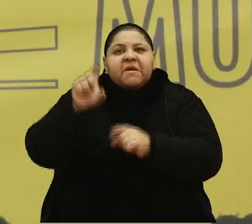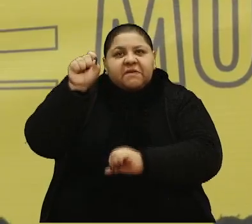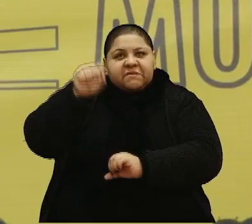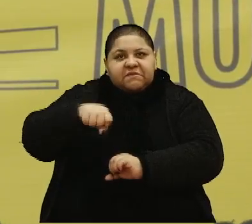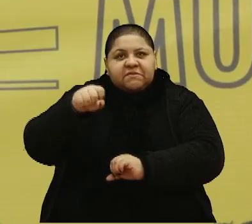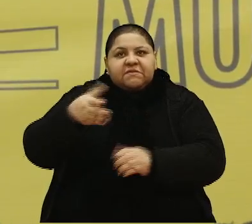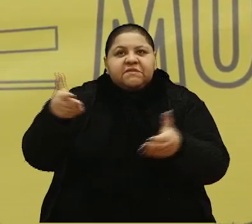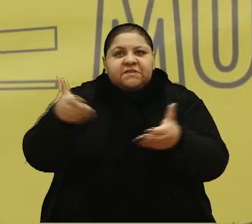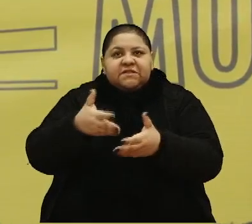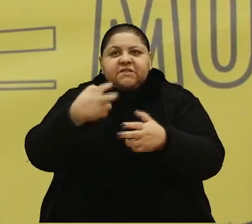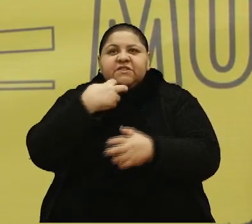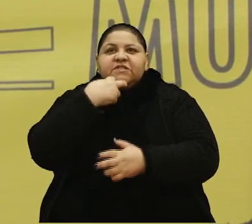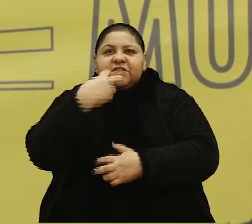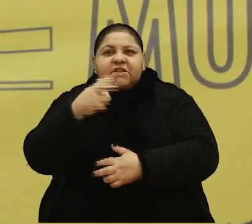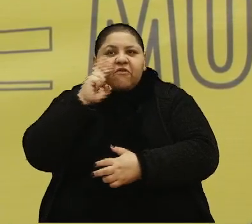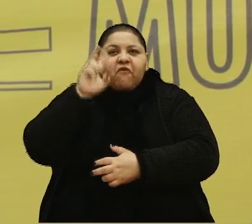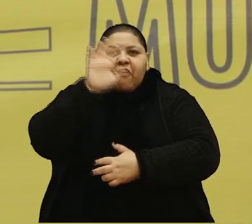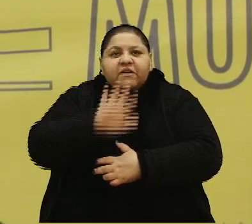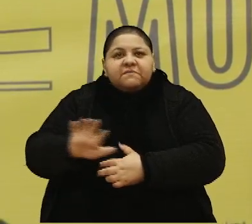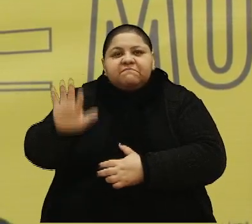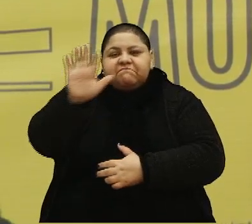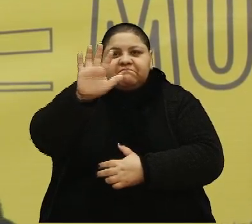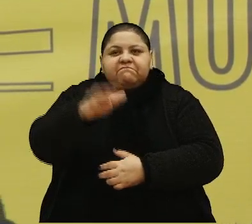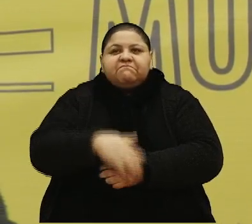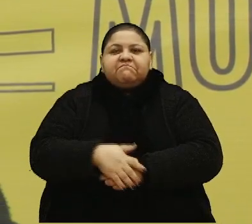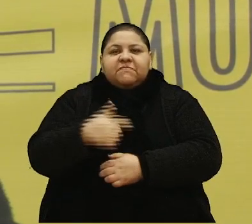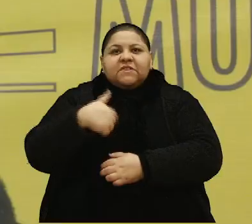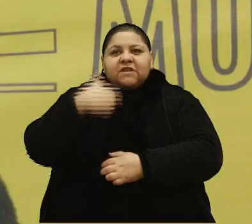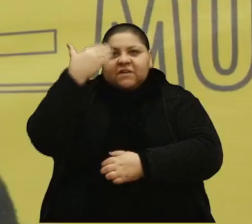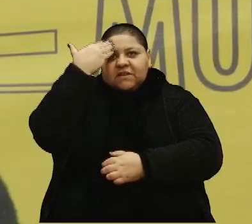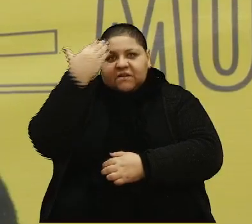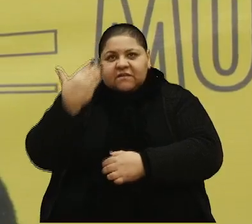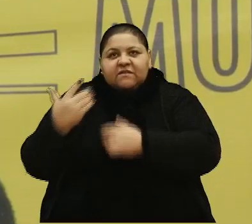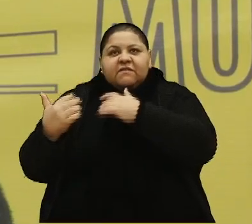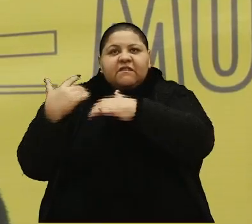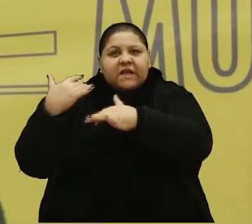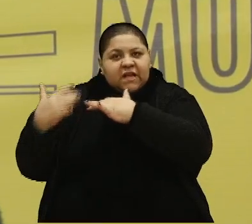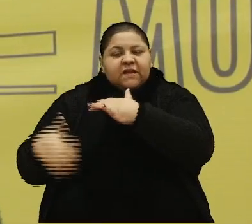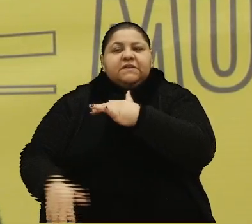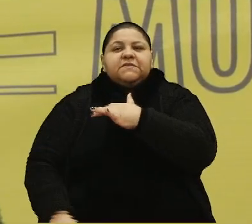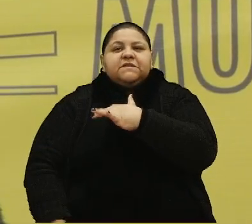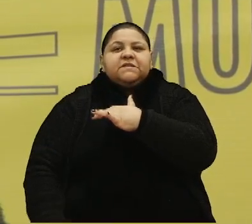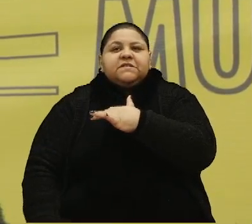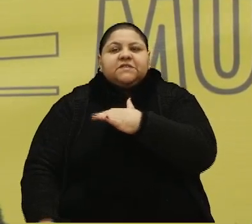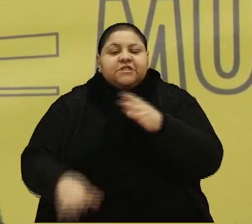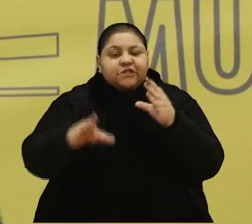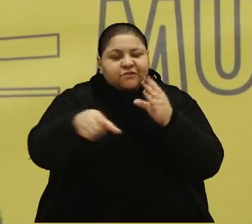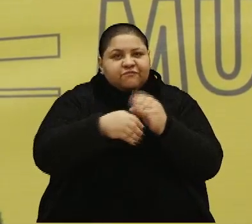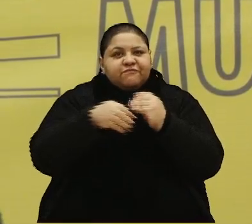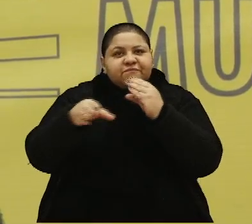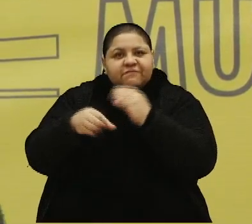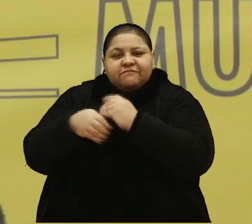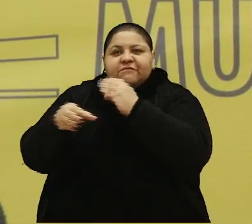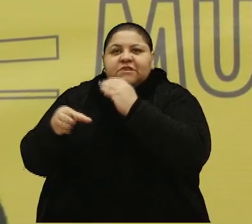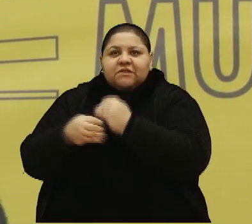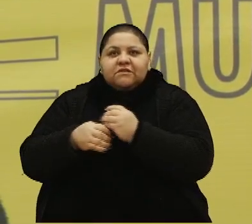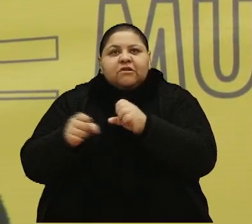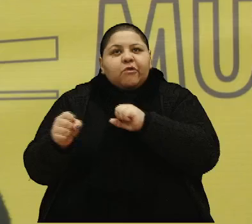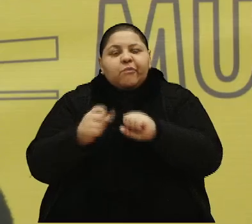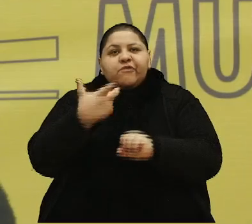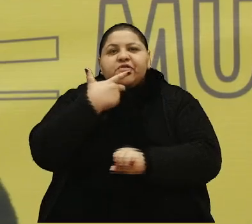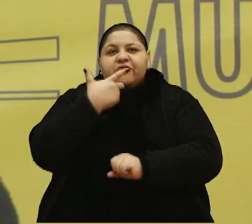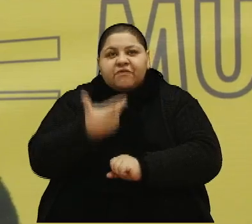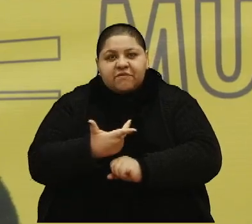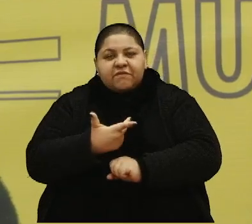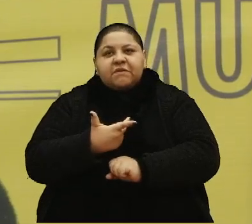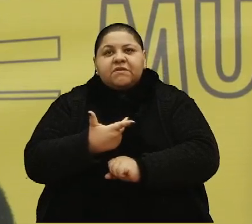está tendo voz, está tendo visão. Então, eu agradeço aos movimentos que aglobam a ela, né? E poder dizer para eles